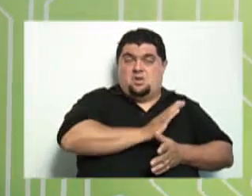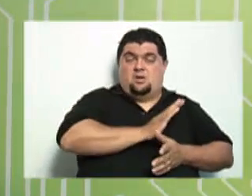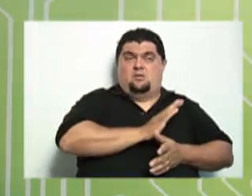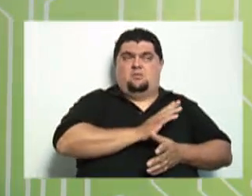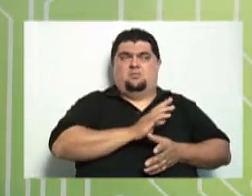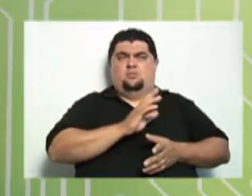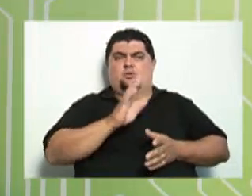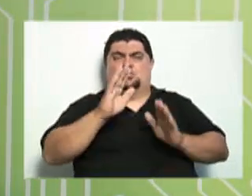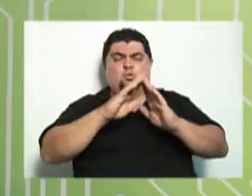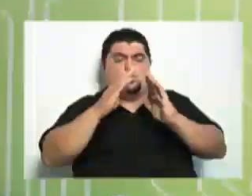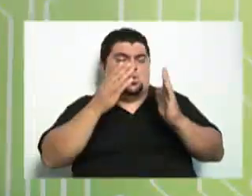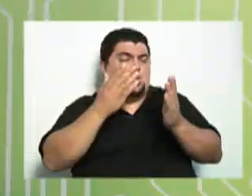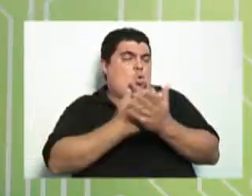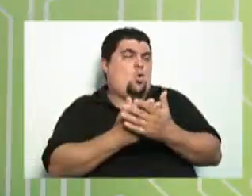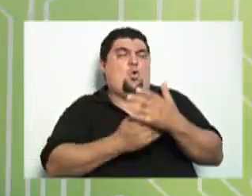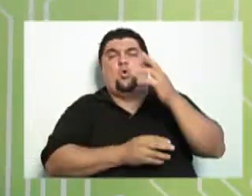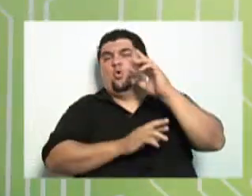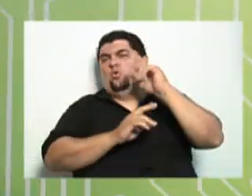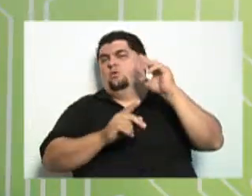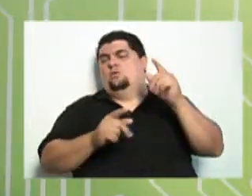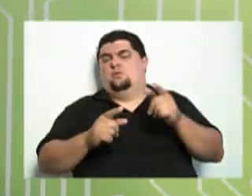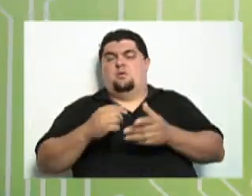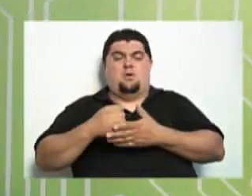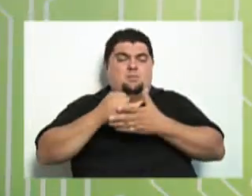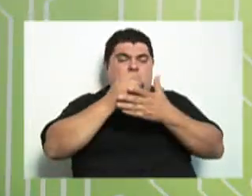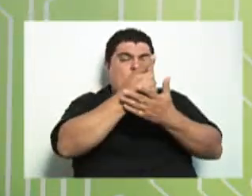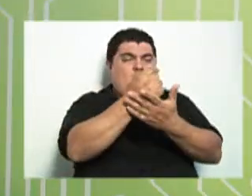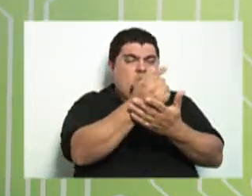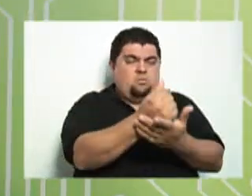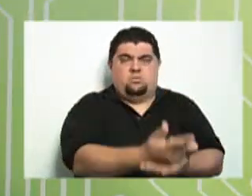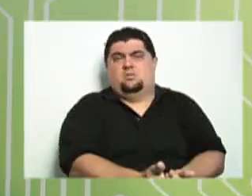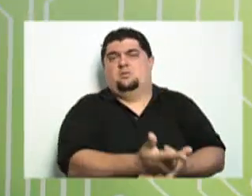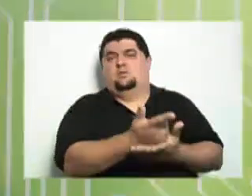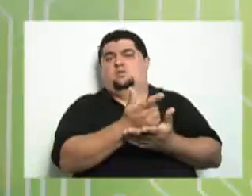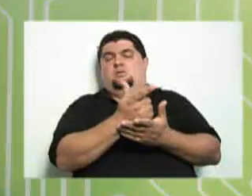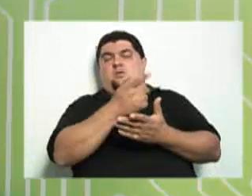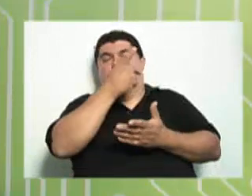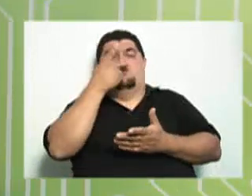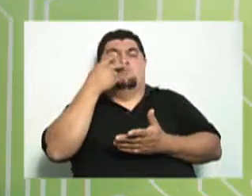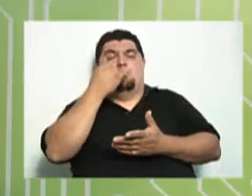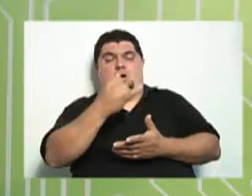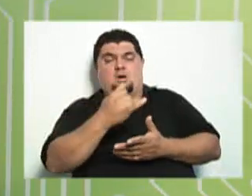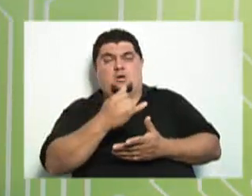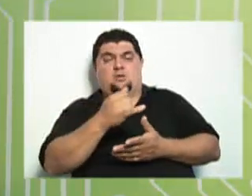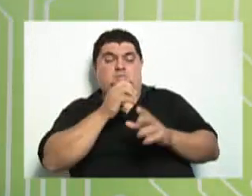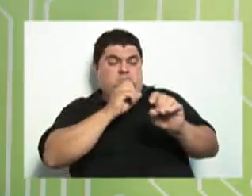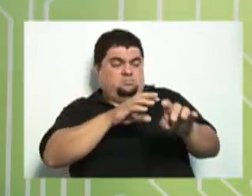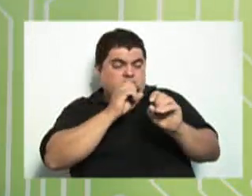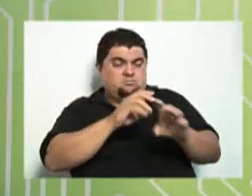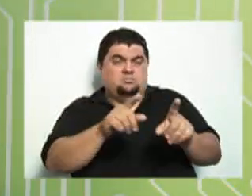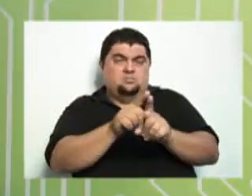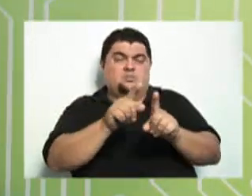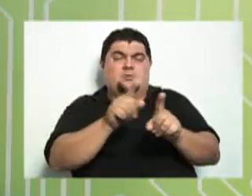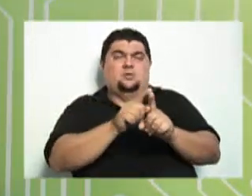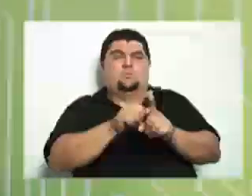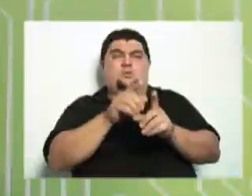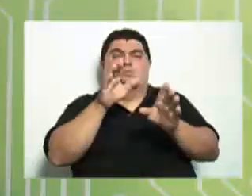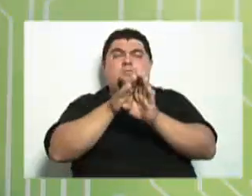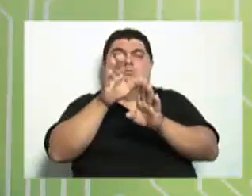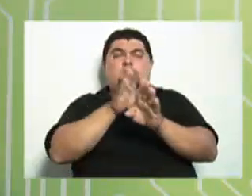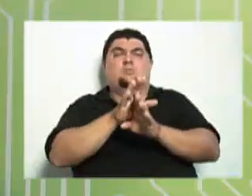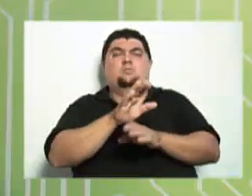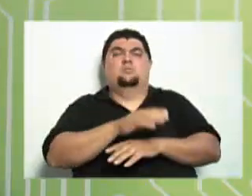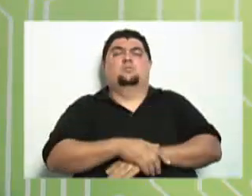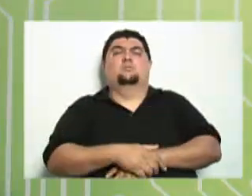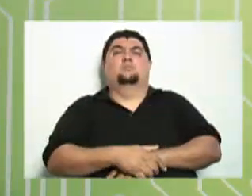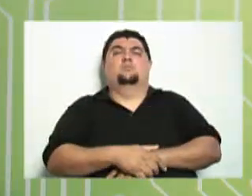a escola que você frequentou, o apoio financeiro que seus pais te deram, a instrução que seus pais te deram, as dicas, as pessoas que seus